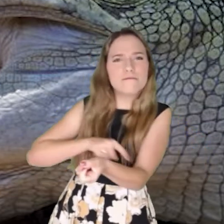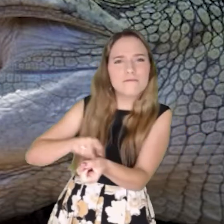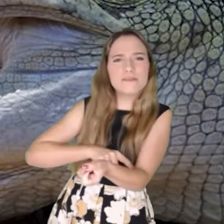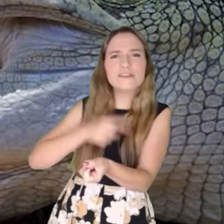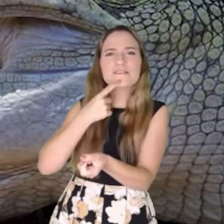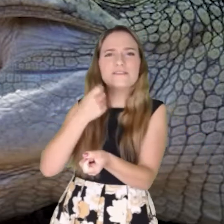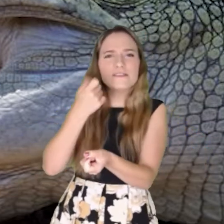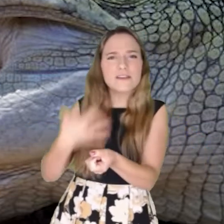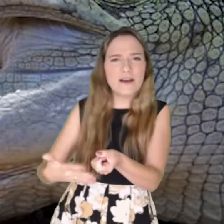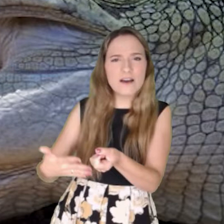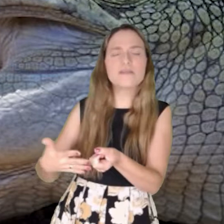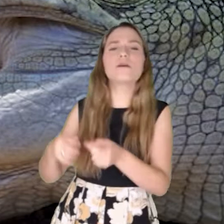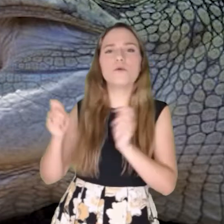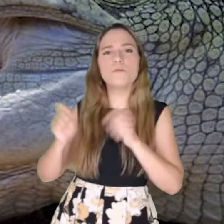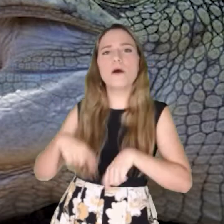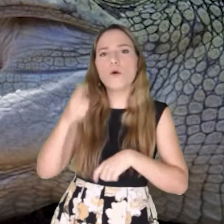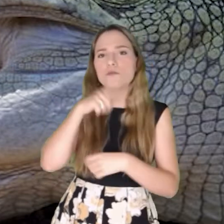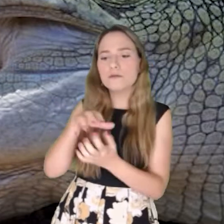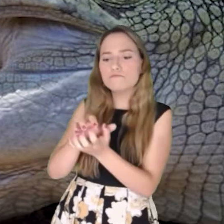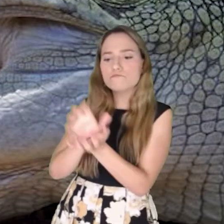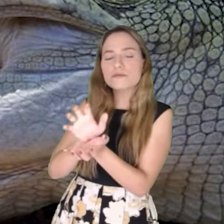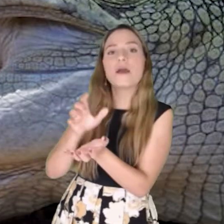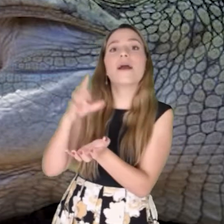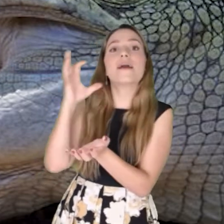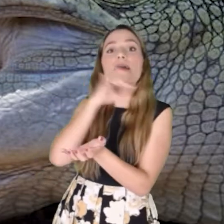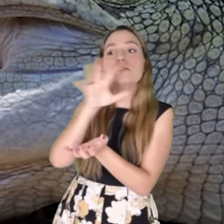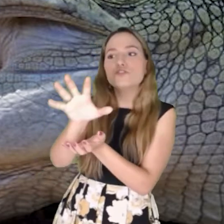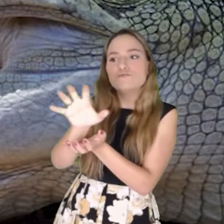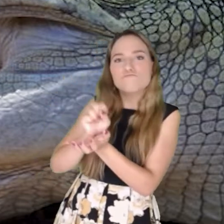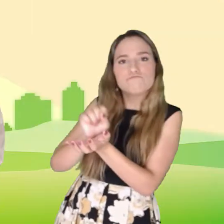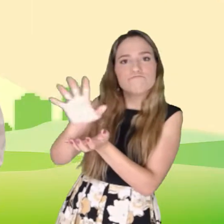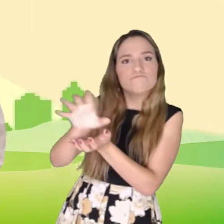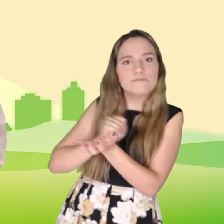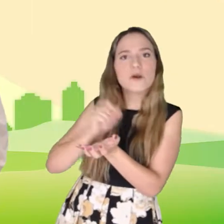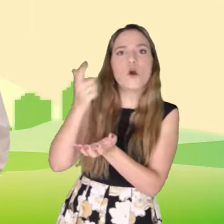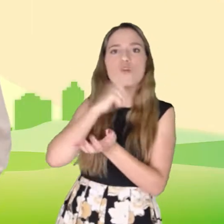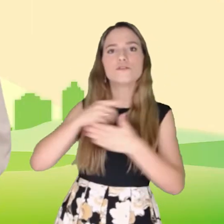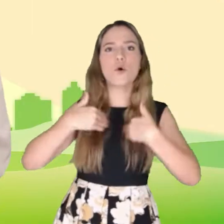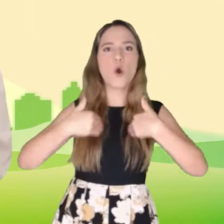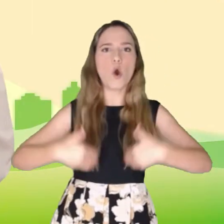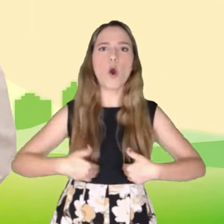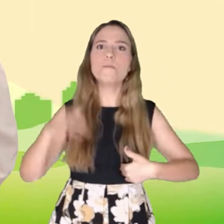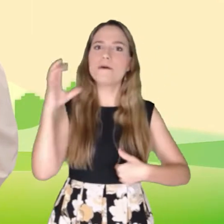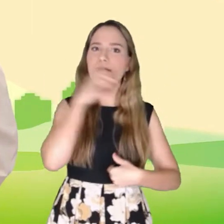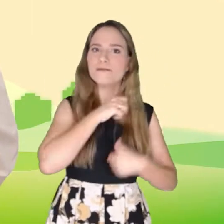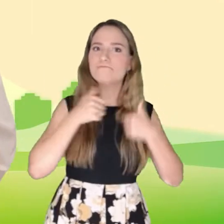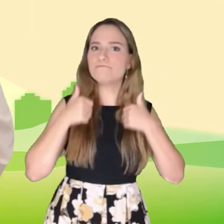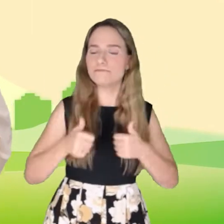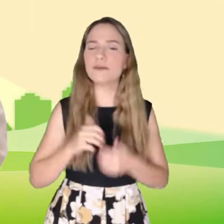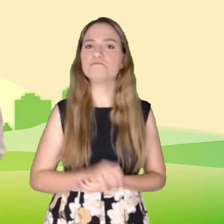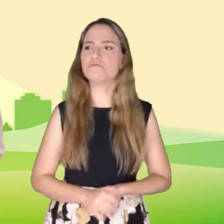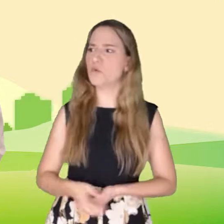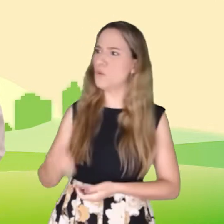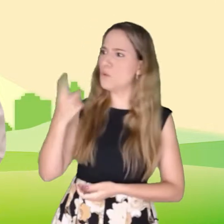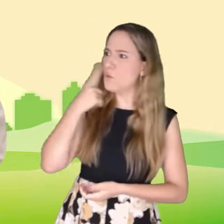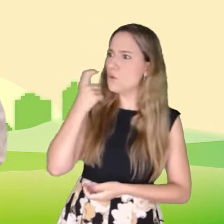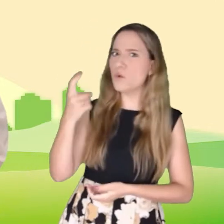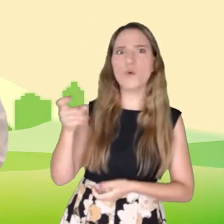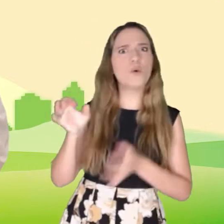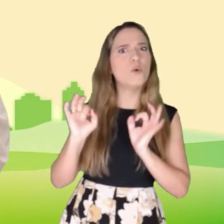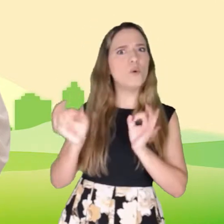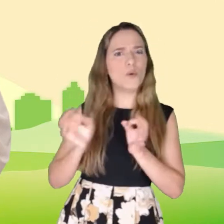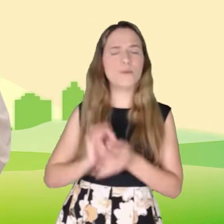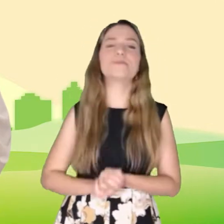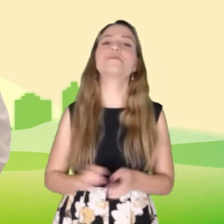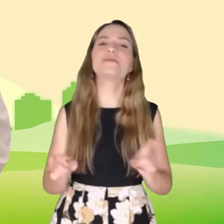pequenos vasos sanguíneos que facilitam a absorção desse calor. Olha só, Su, que